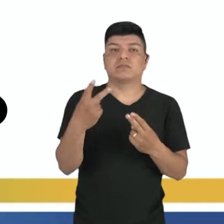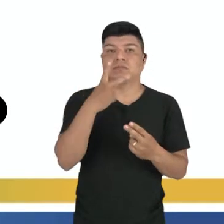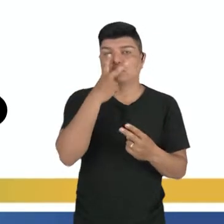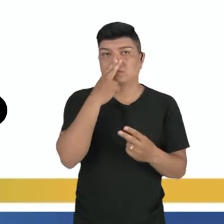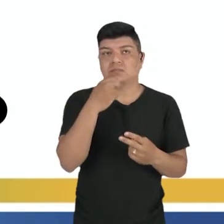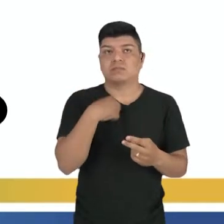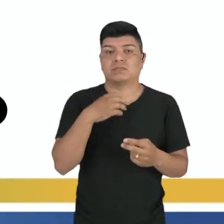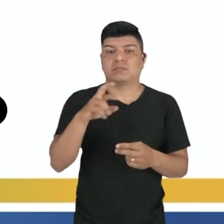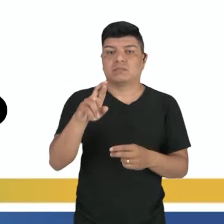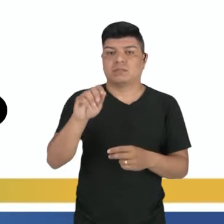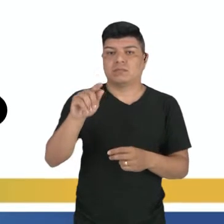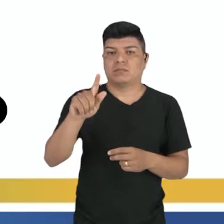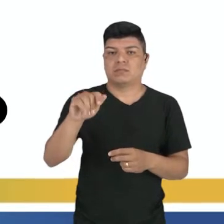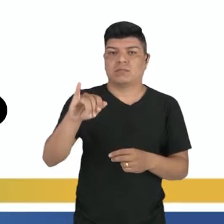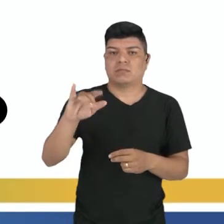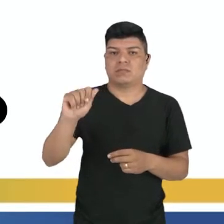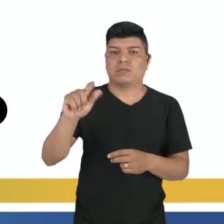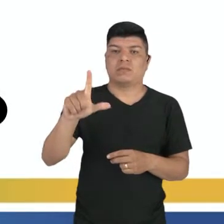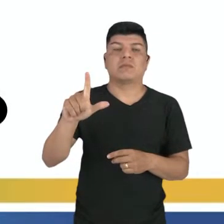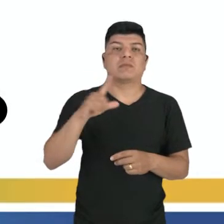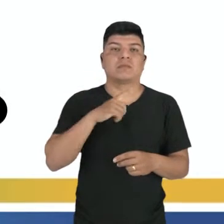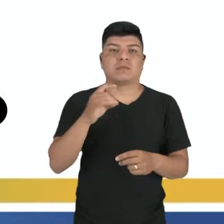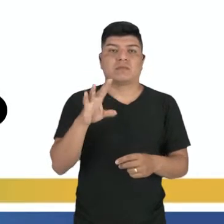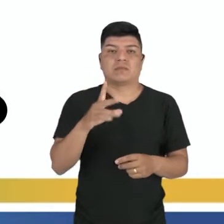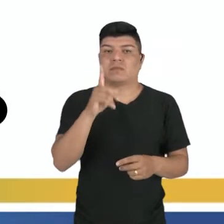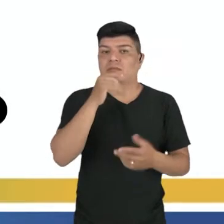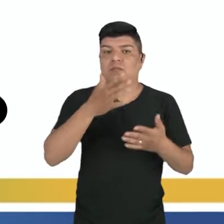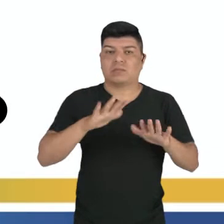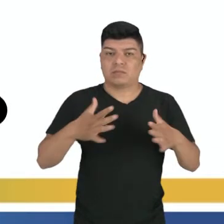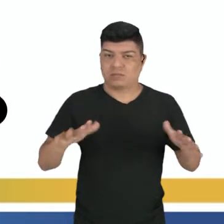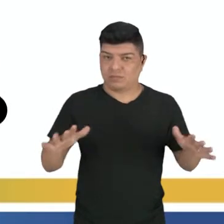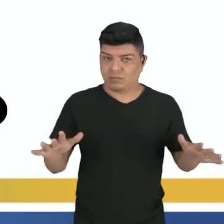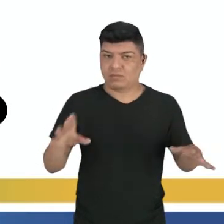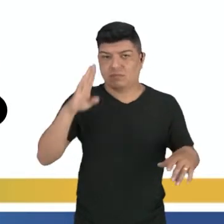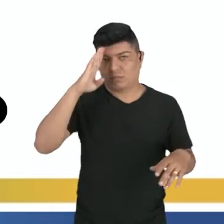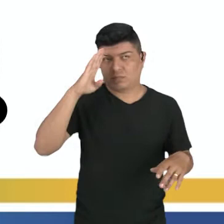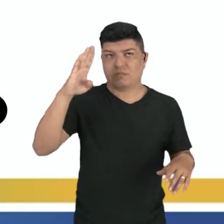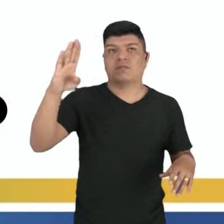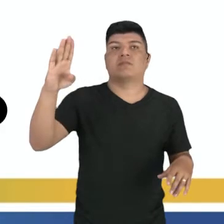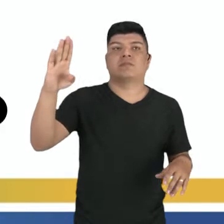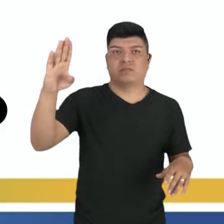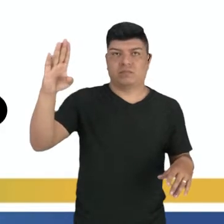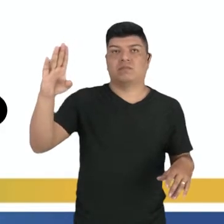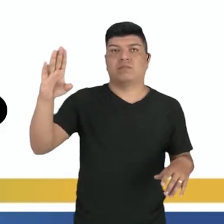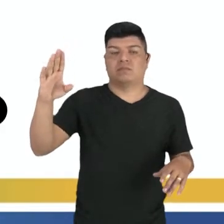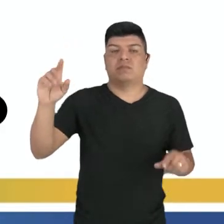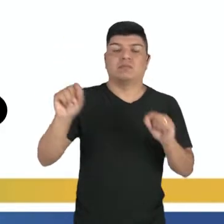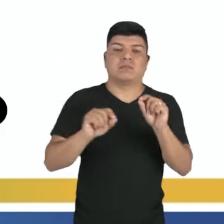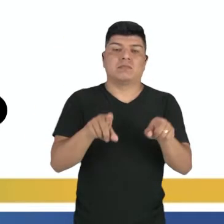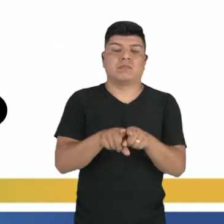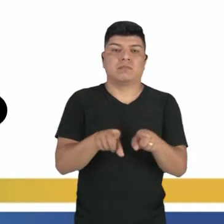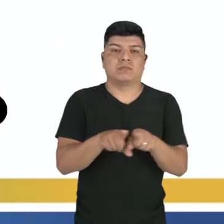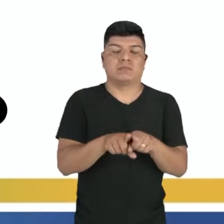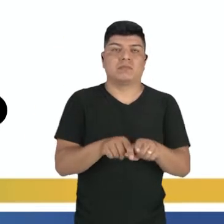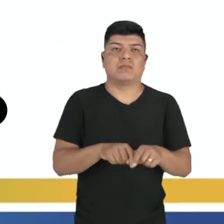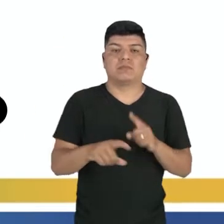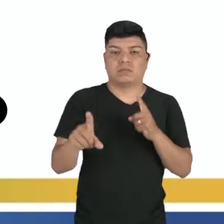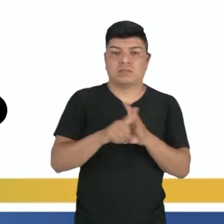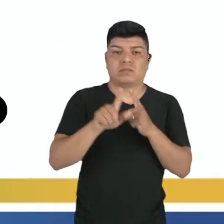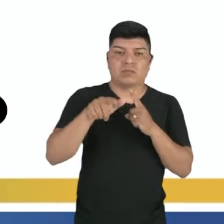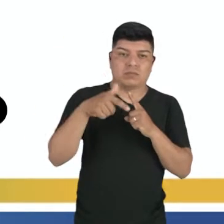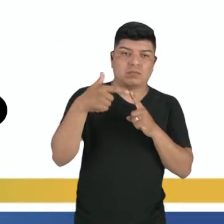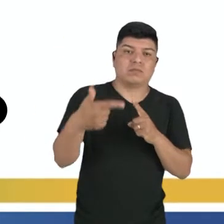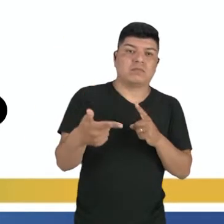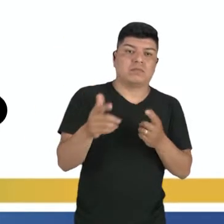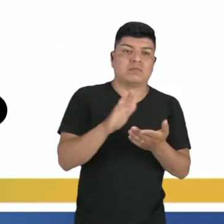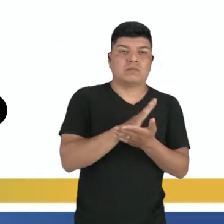simetria radial e vivem apenas em ambientes aquáticos, principalmente em ambientes marinhos, mas a gente também encontra